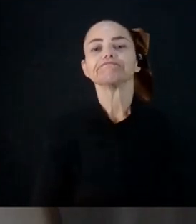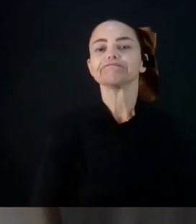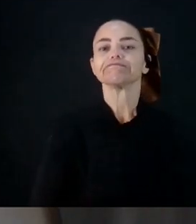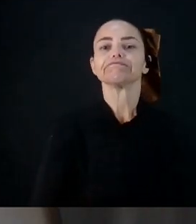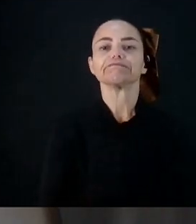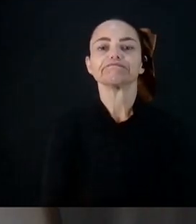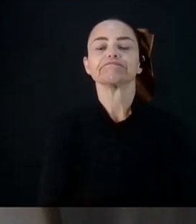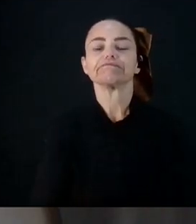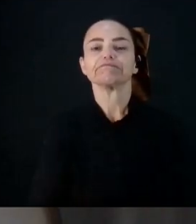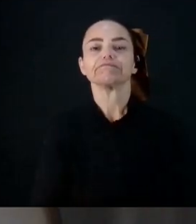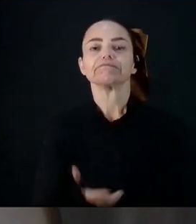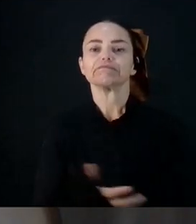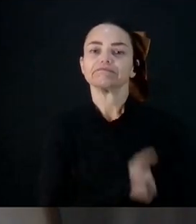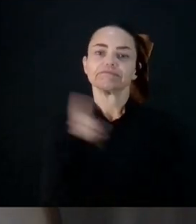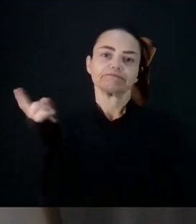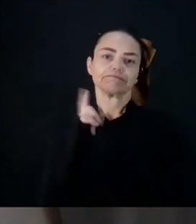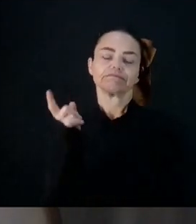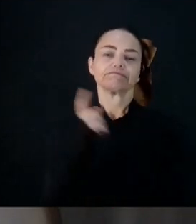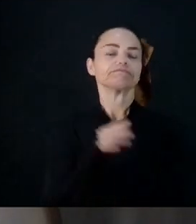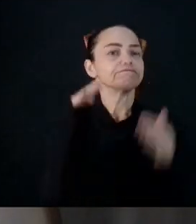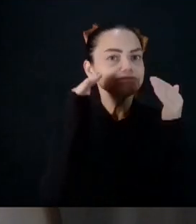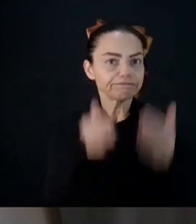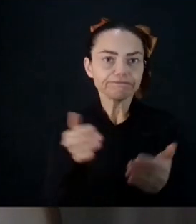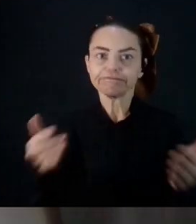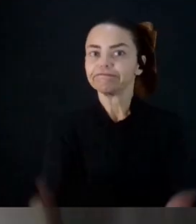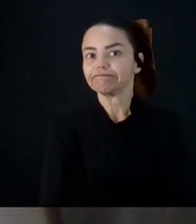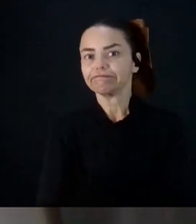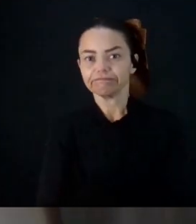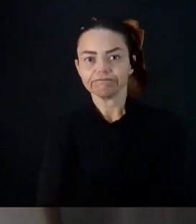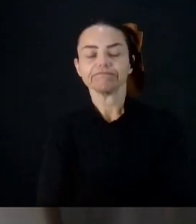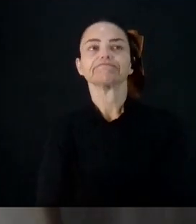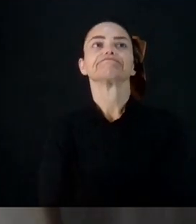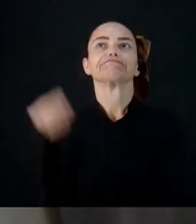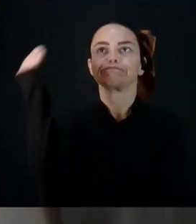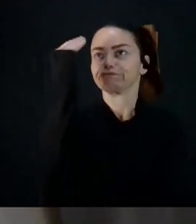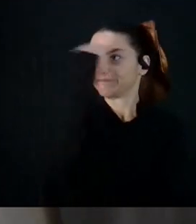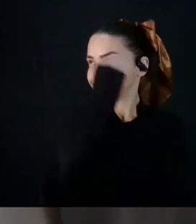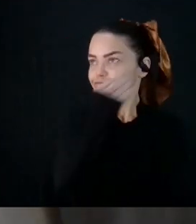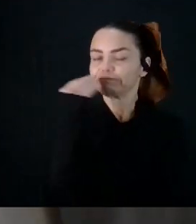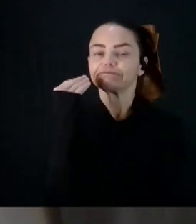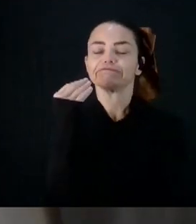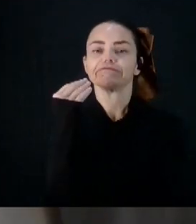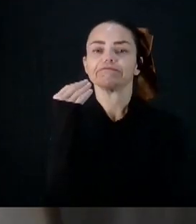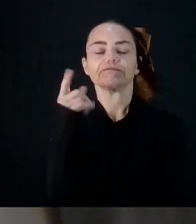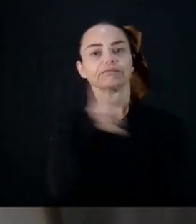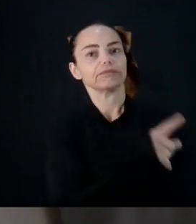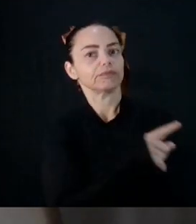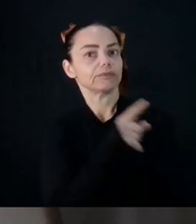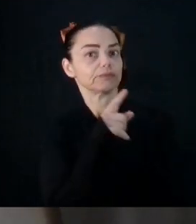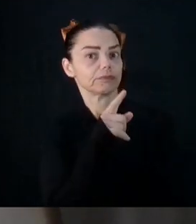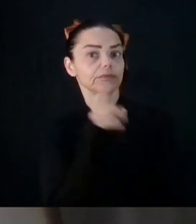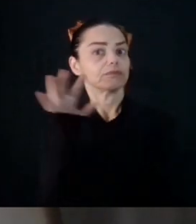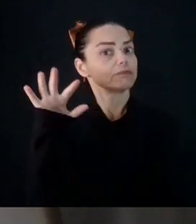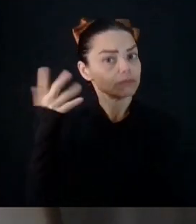áreas, que não seja especificamente a área dos cosméticos, né? Porque isso vai acontecer